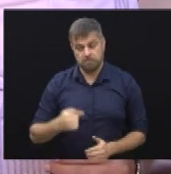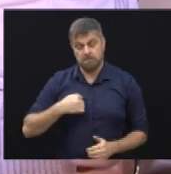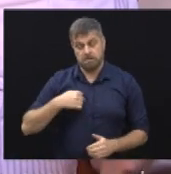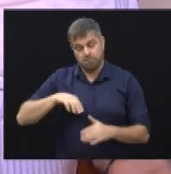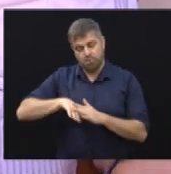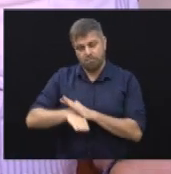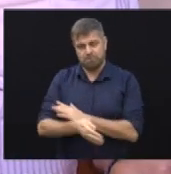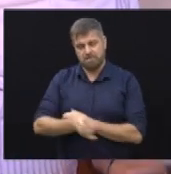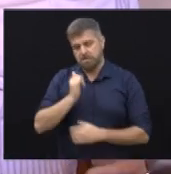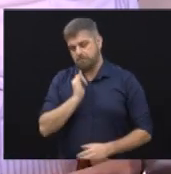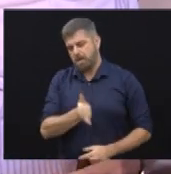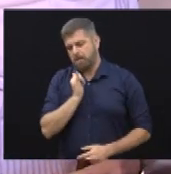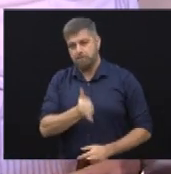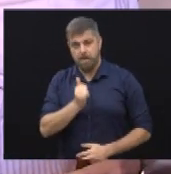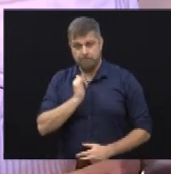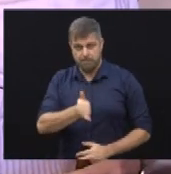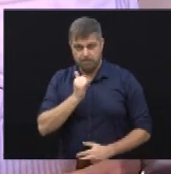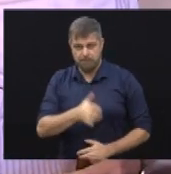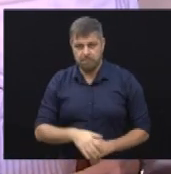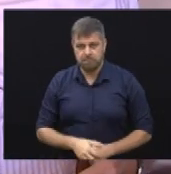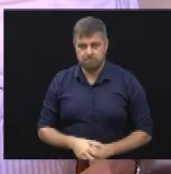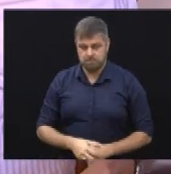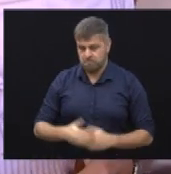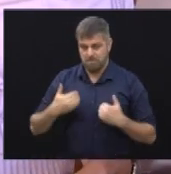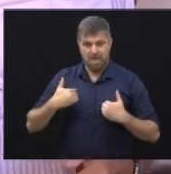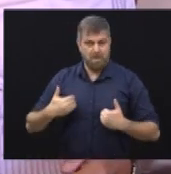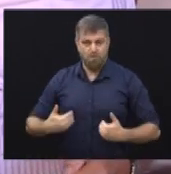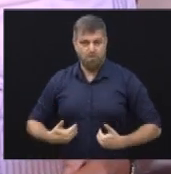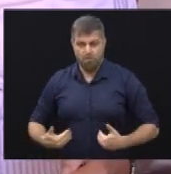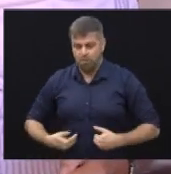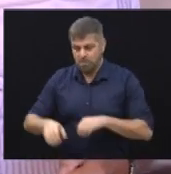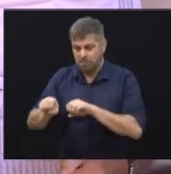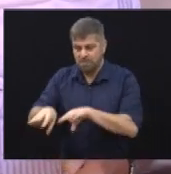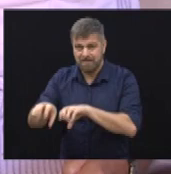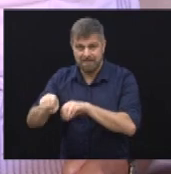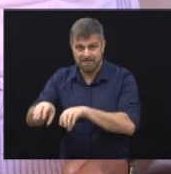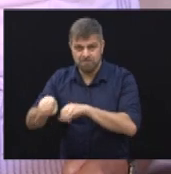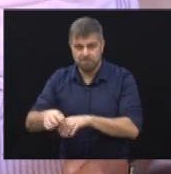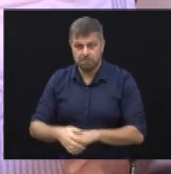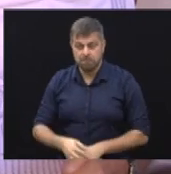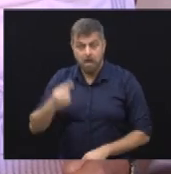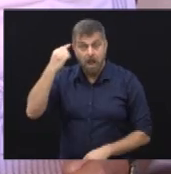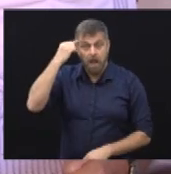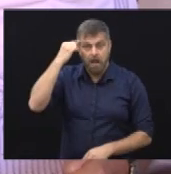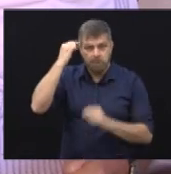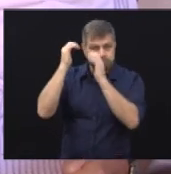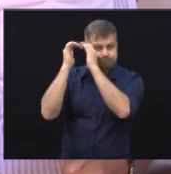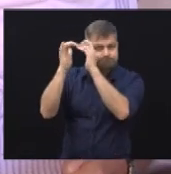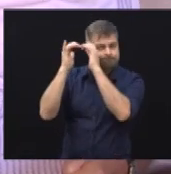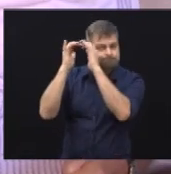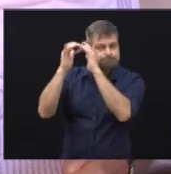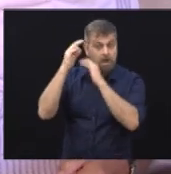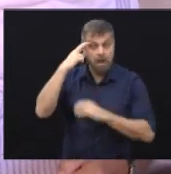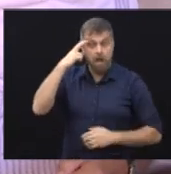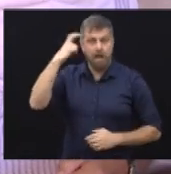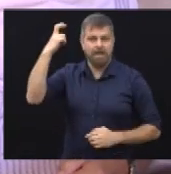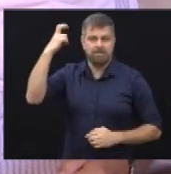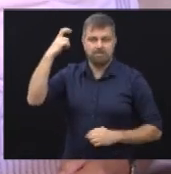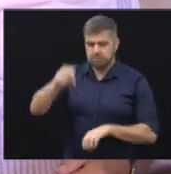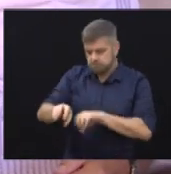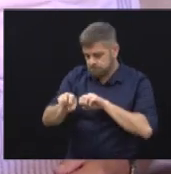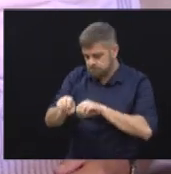Então, eu costumo dizer, né, não são os músculos que devem educar, mas sim a mente, né,